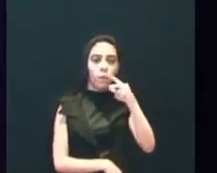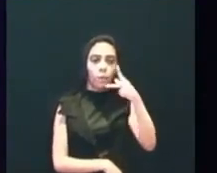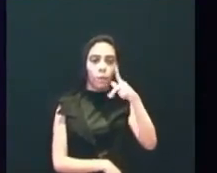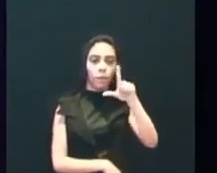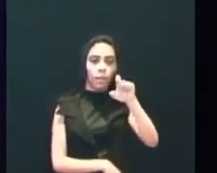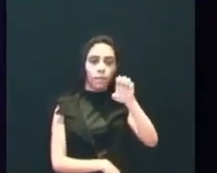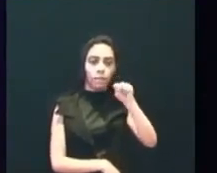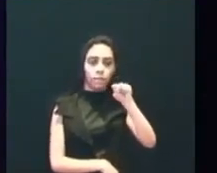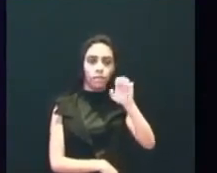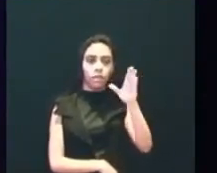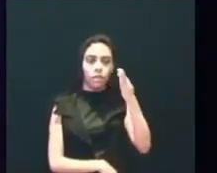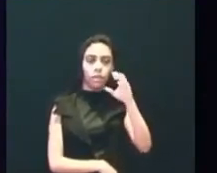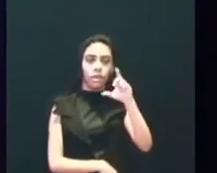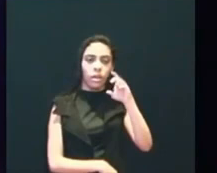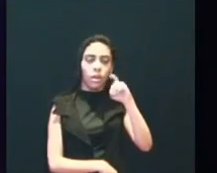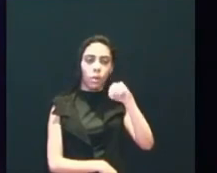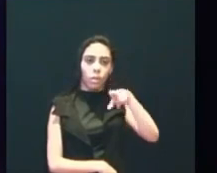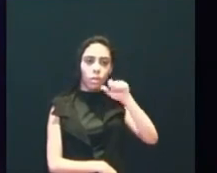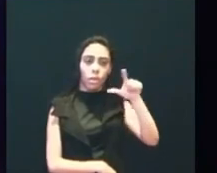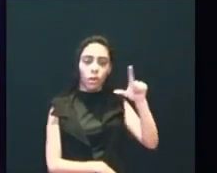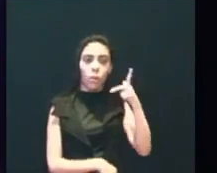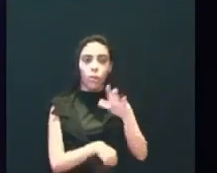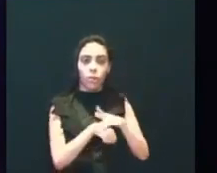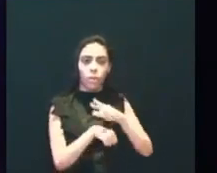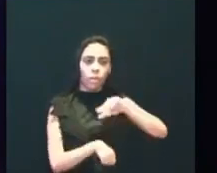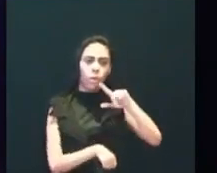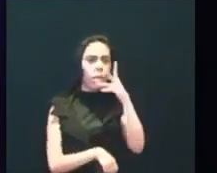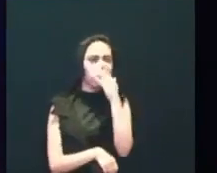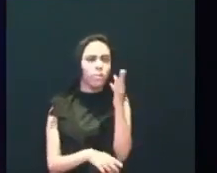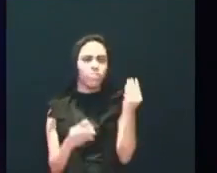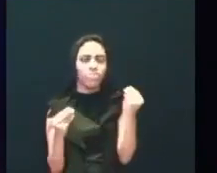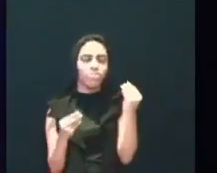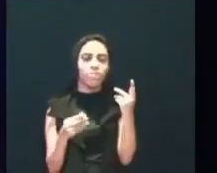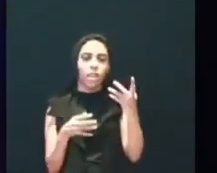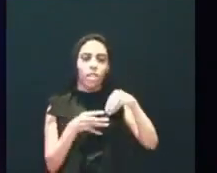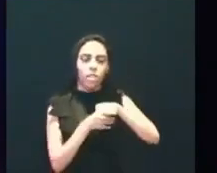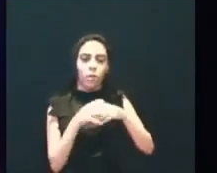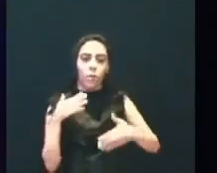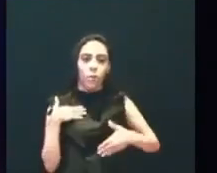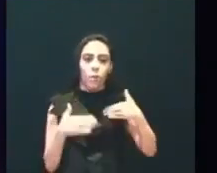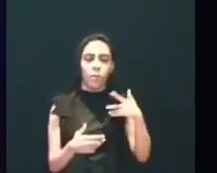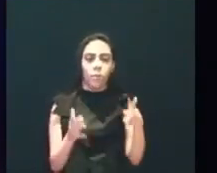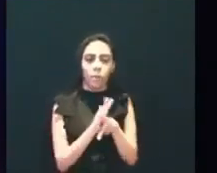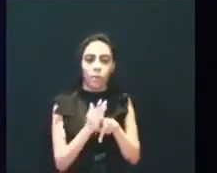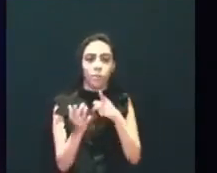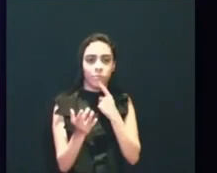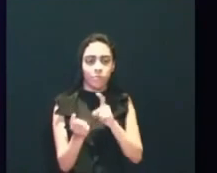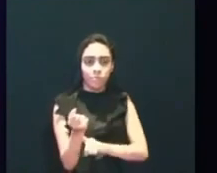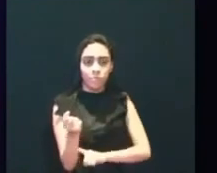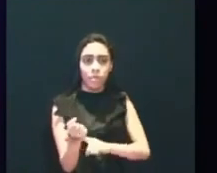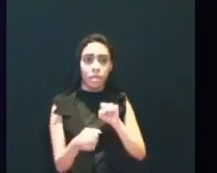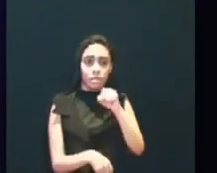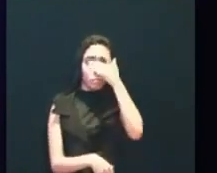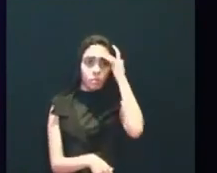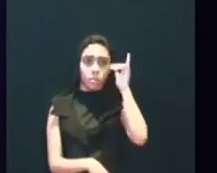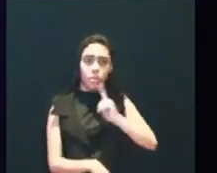algumas alterações que não são de doença, mas é uma clonalidade nas células da medula. Então, se o doador tiver